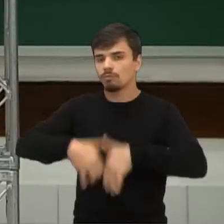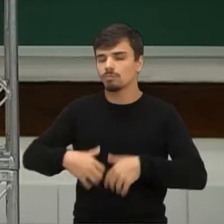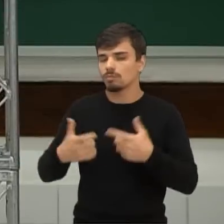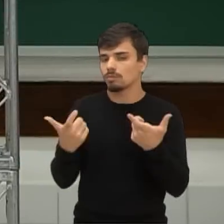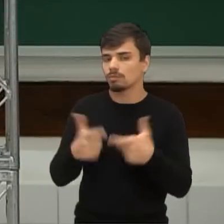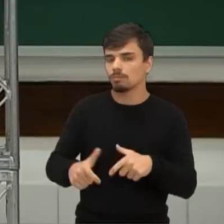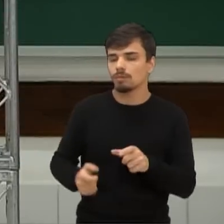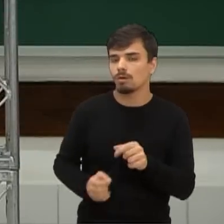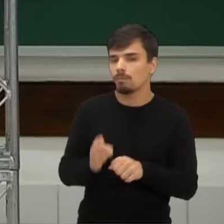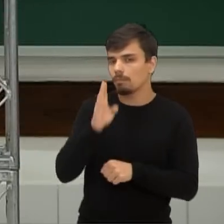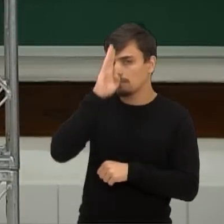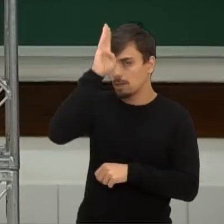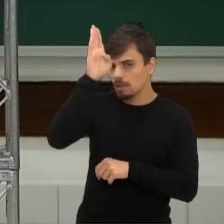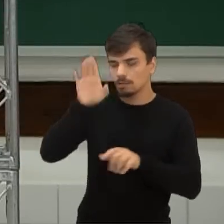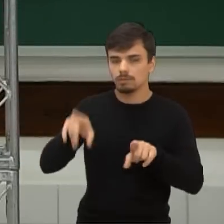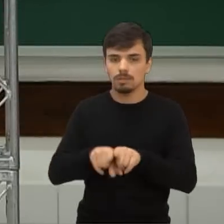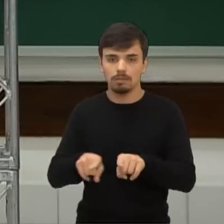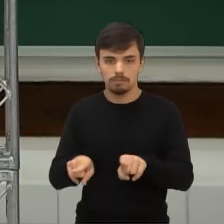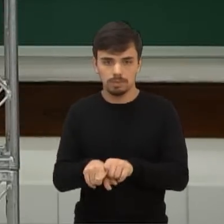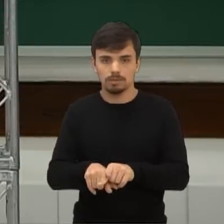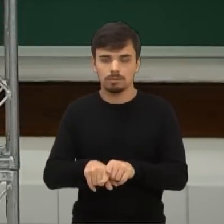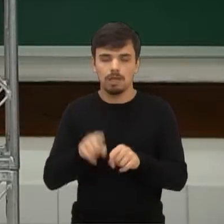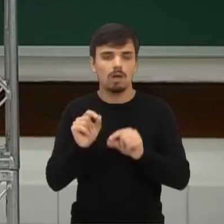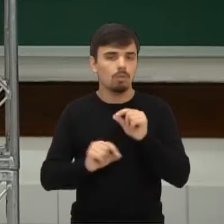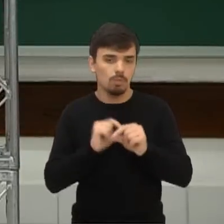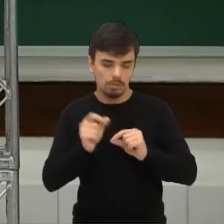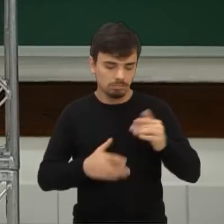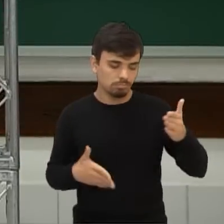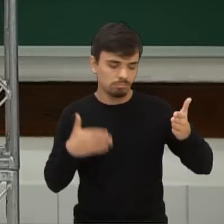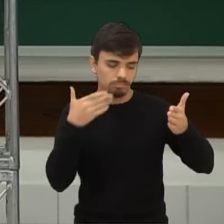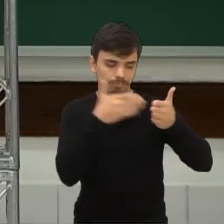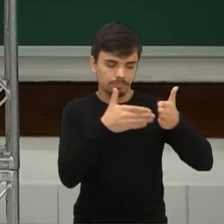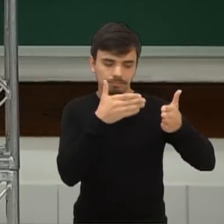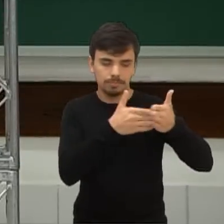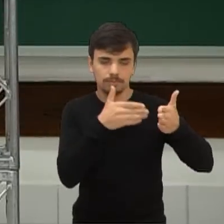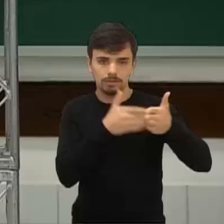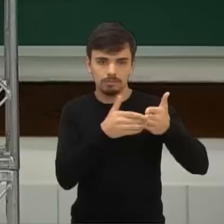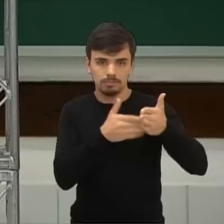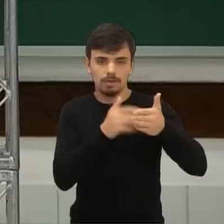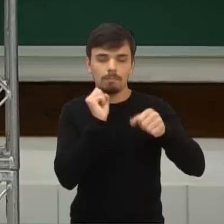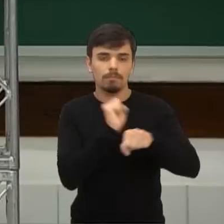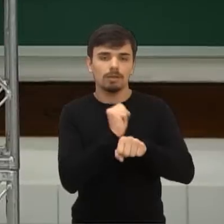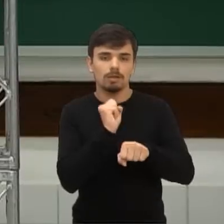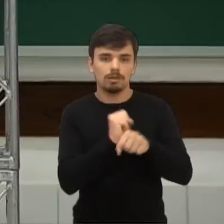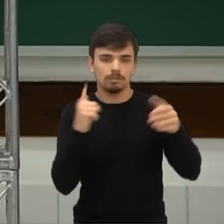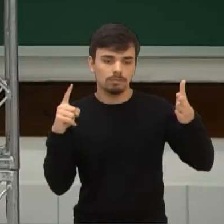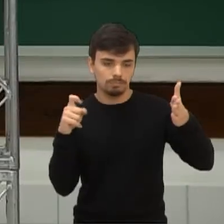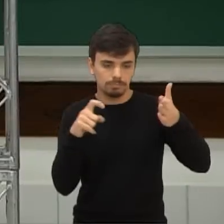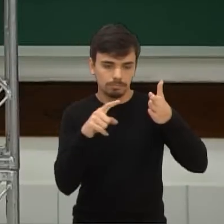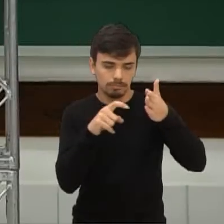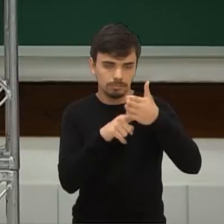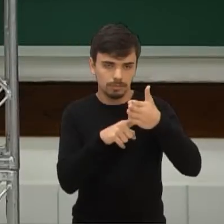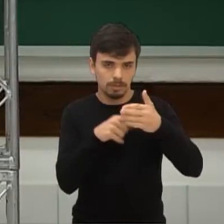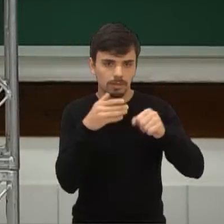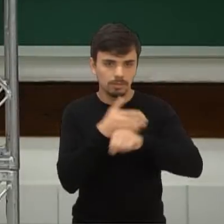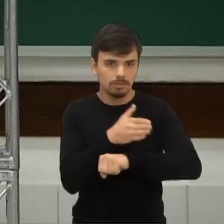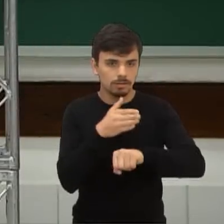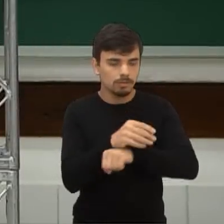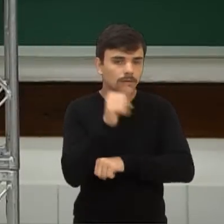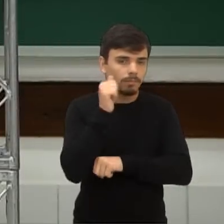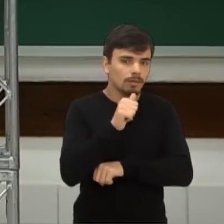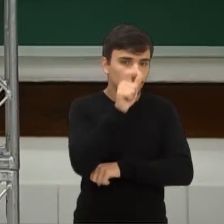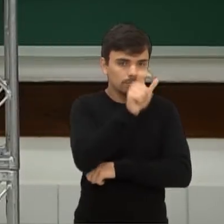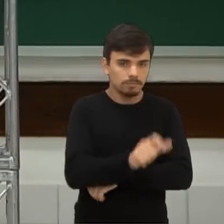princípio de ação é o mesmo. É formar uma barreira que impeça que os espermatozoides entrem no corpo